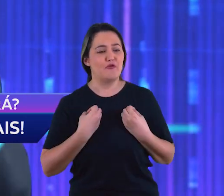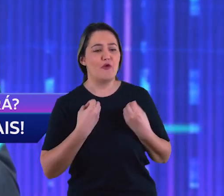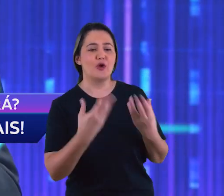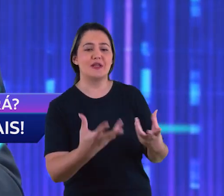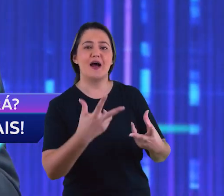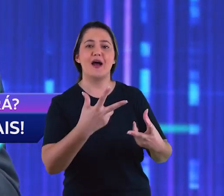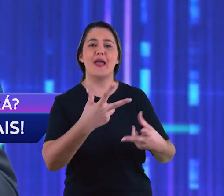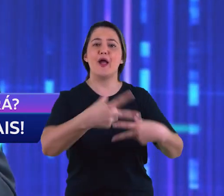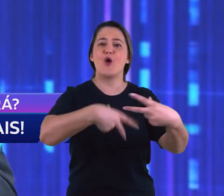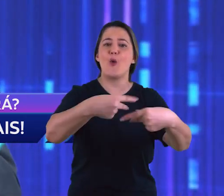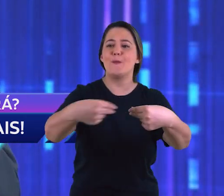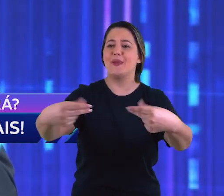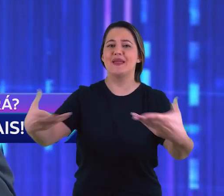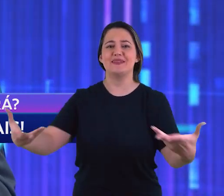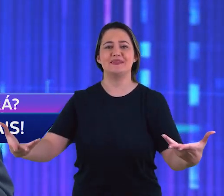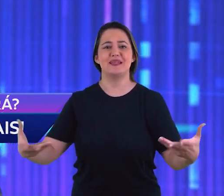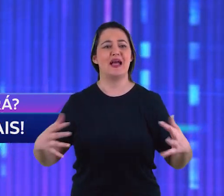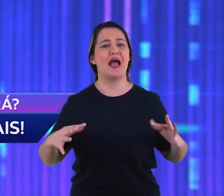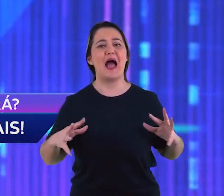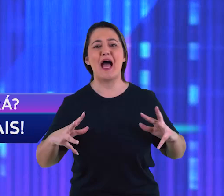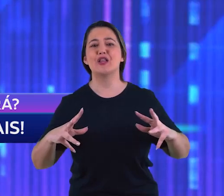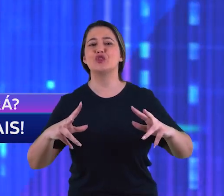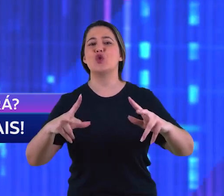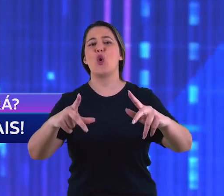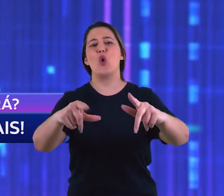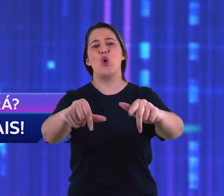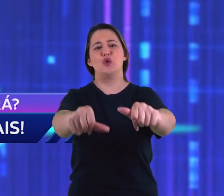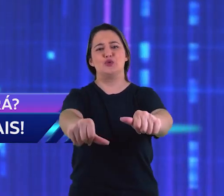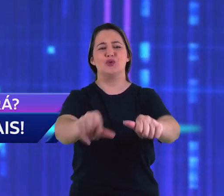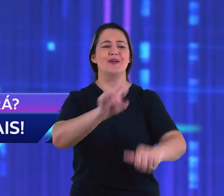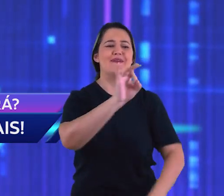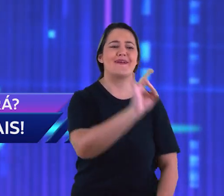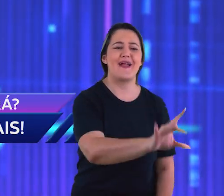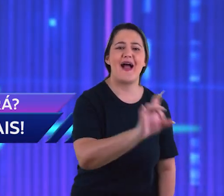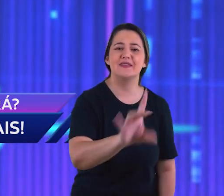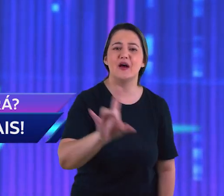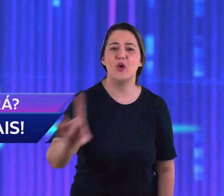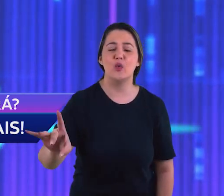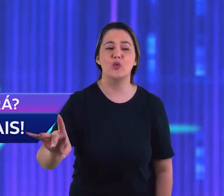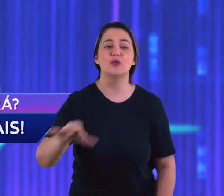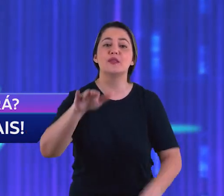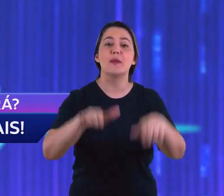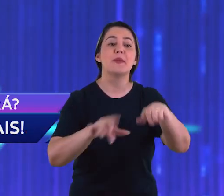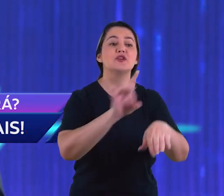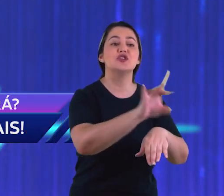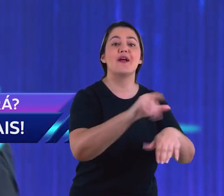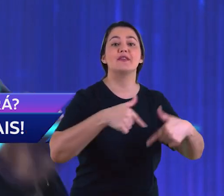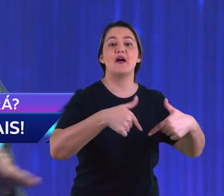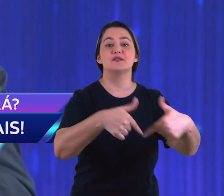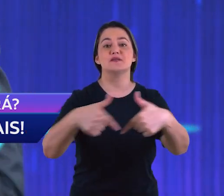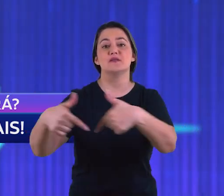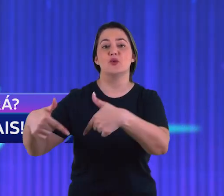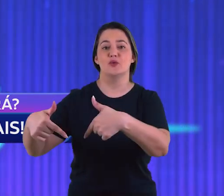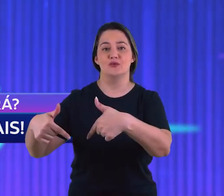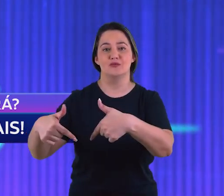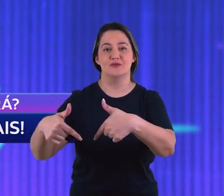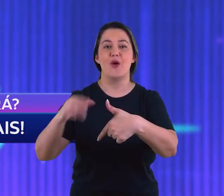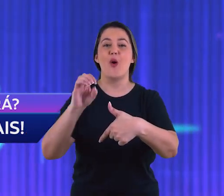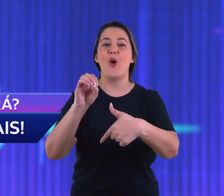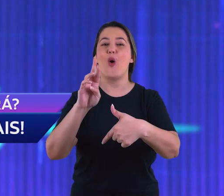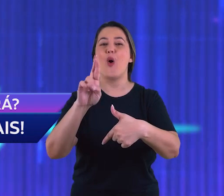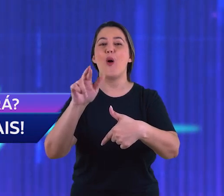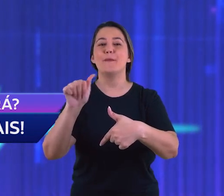está a recompensa que tenho para dar a cada um, segundo as suas obras, a todo ser humano.